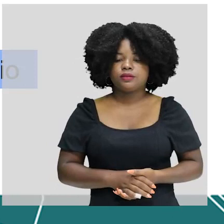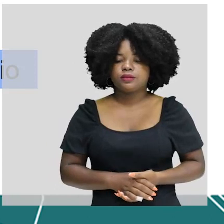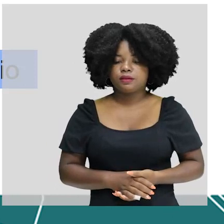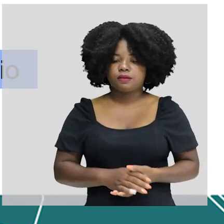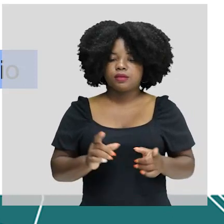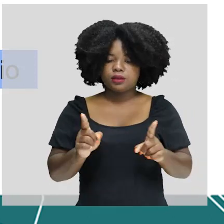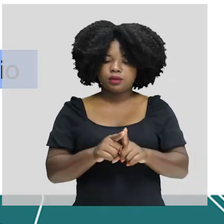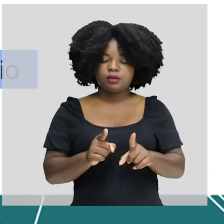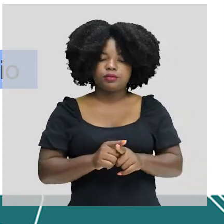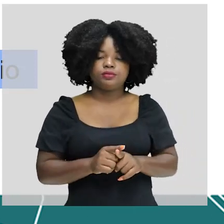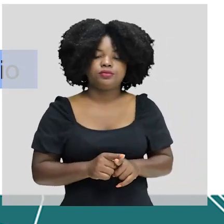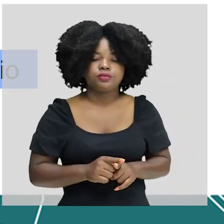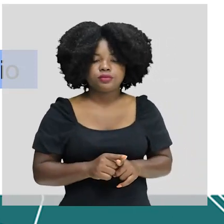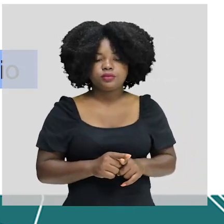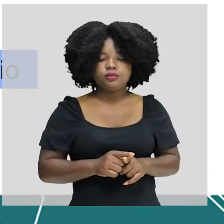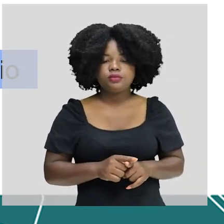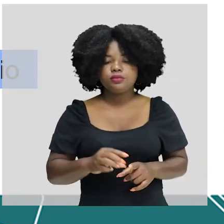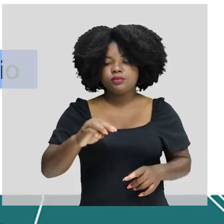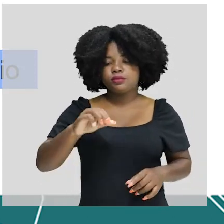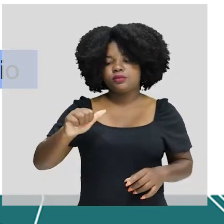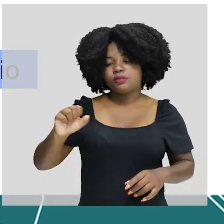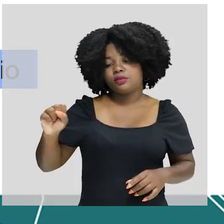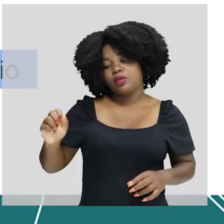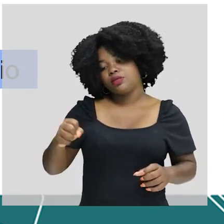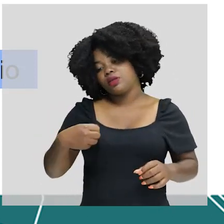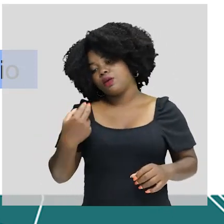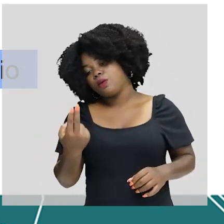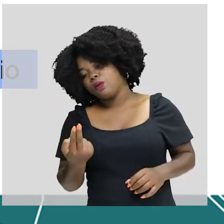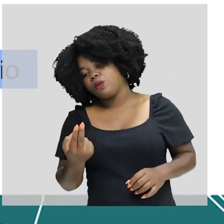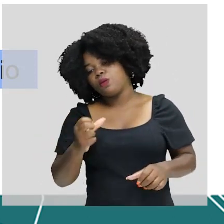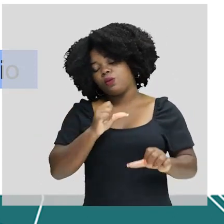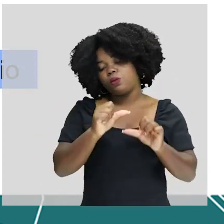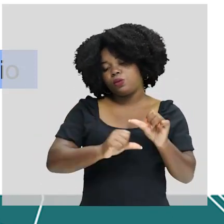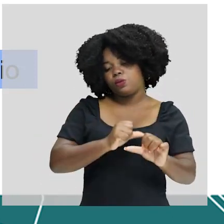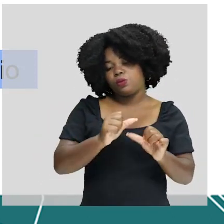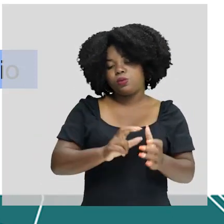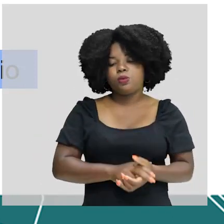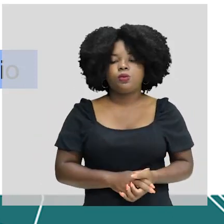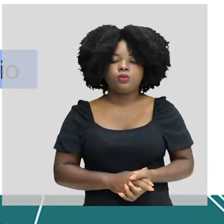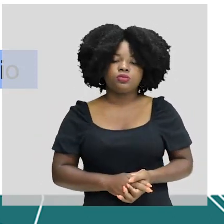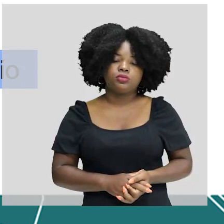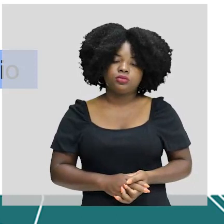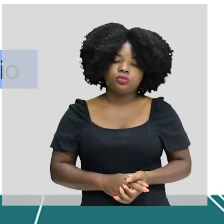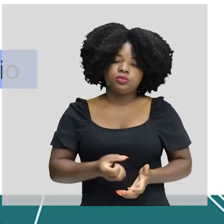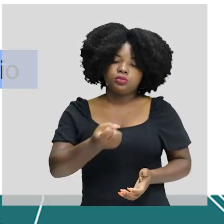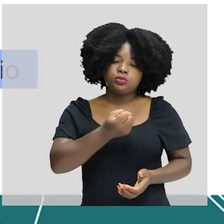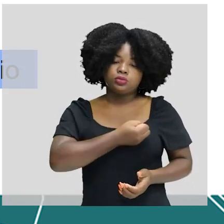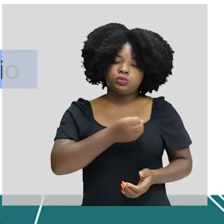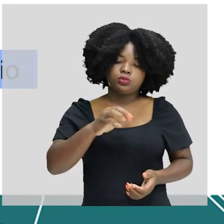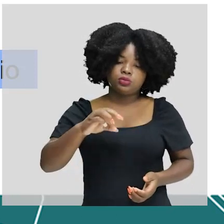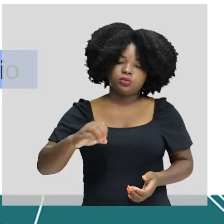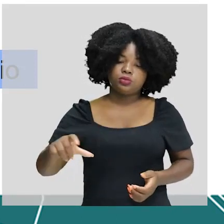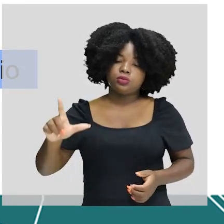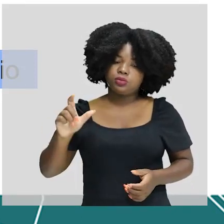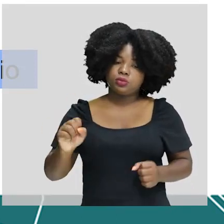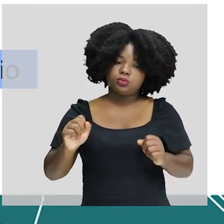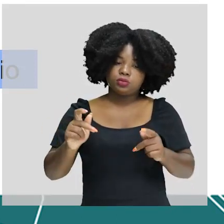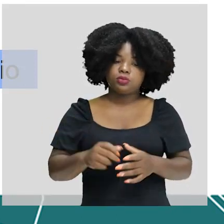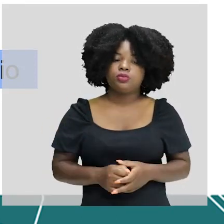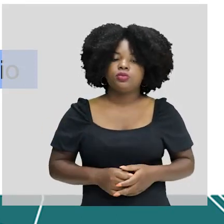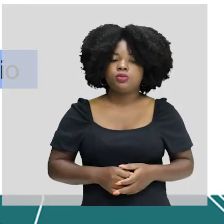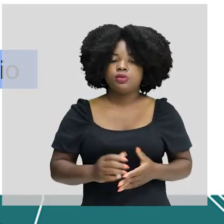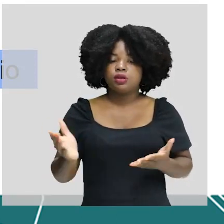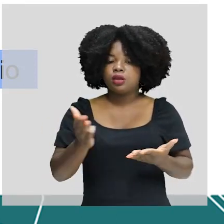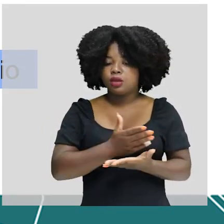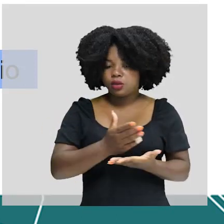trabalhando com a massa, ou então podemos transformar para número de mols. Show de bola?